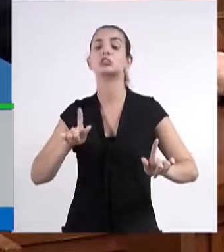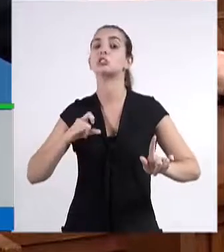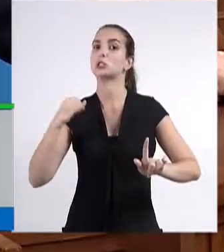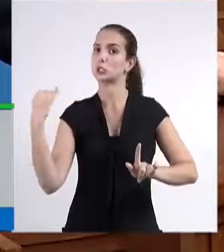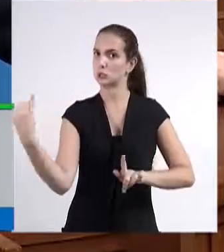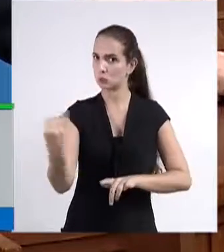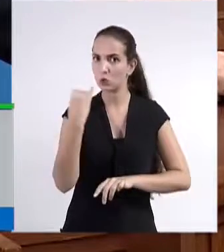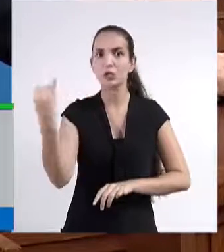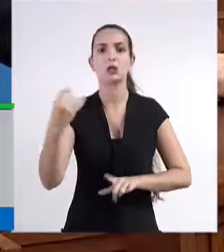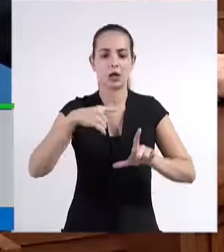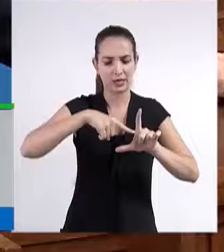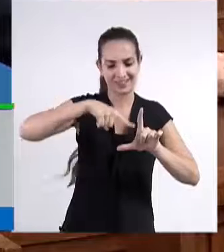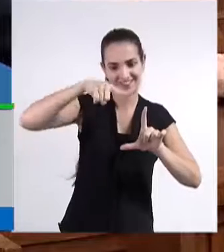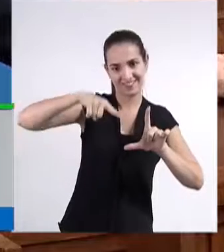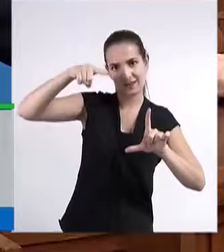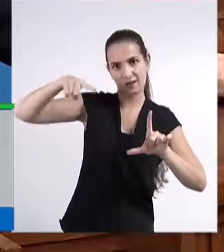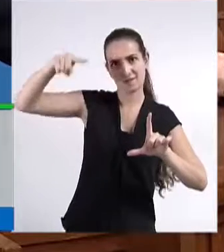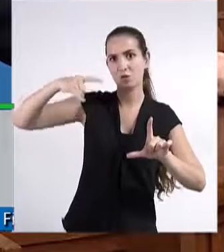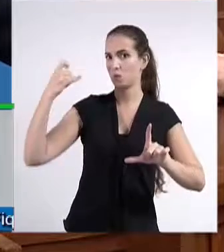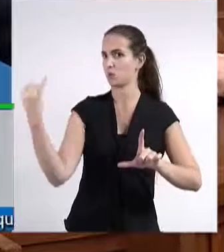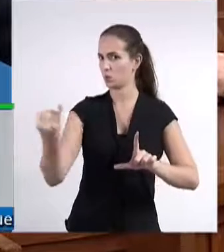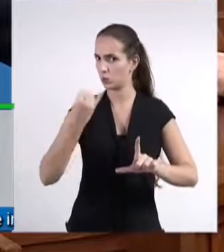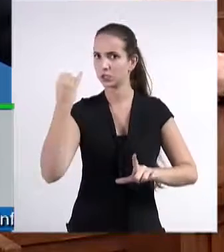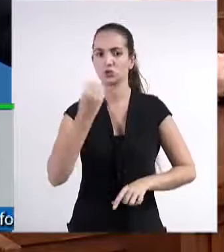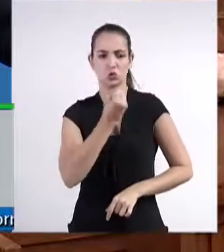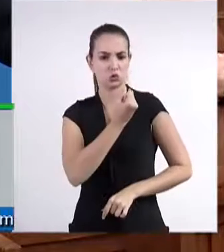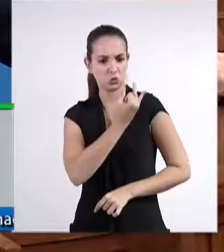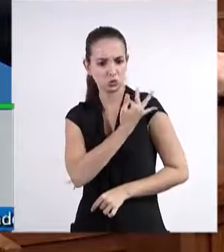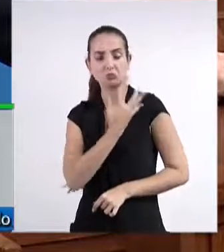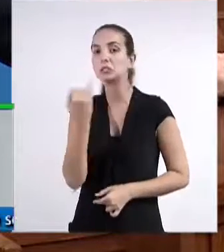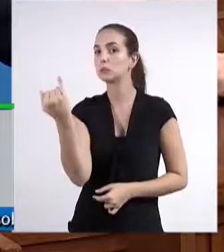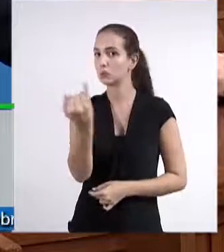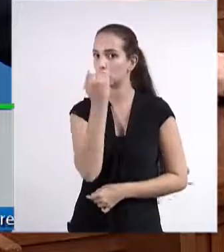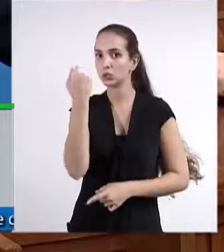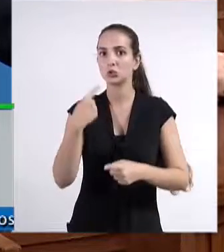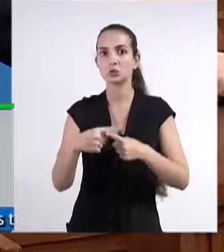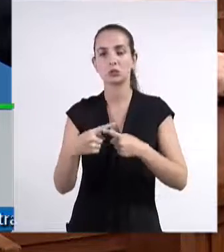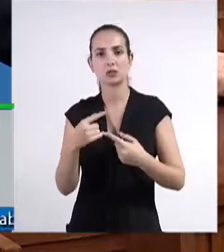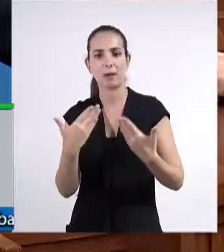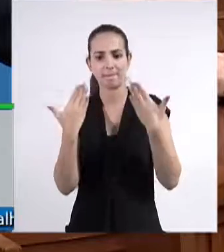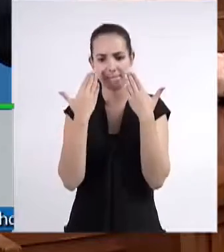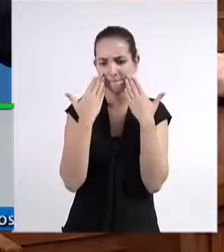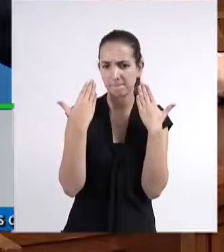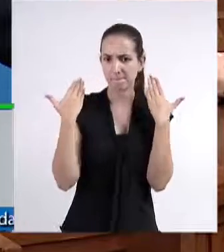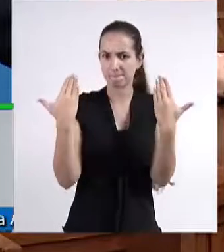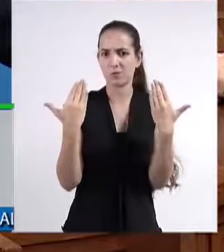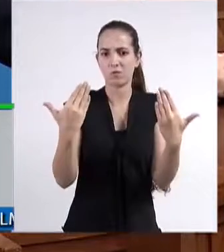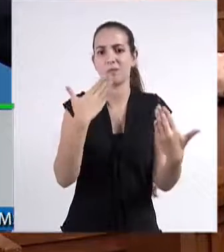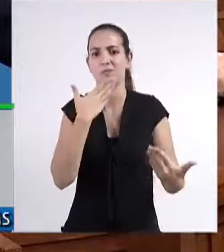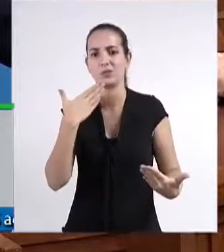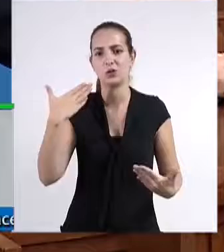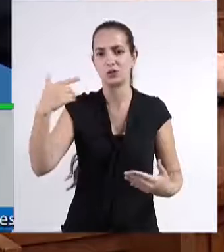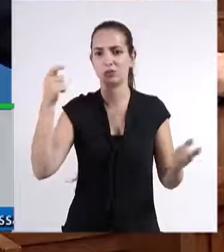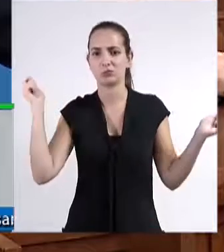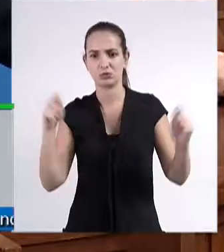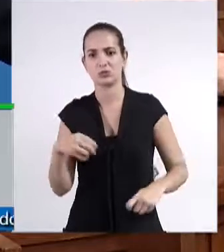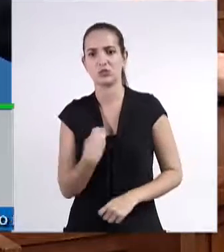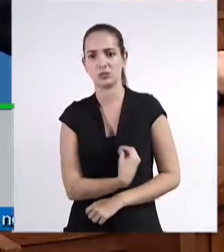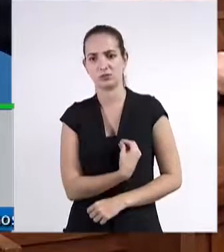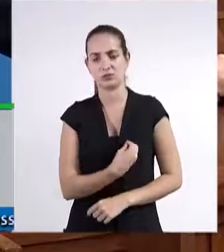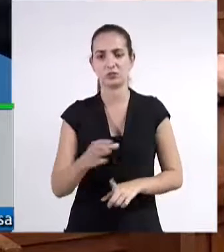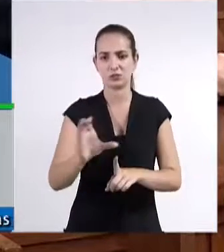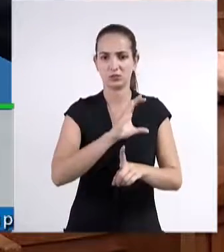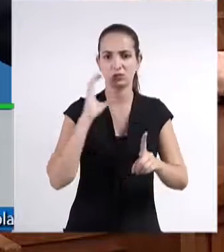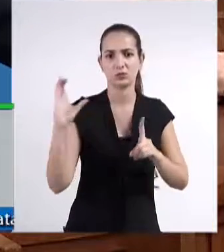importantes, números importantes, da melhoria das condições de vida das